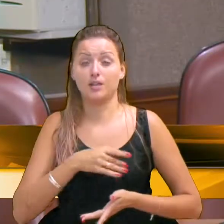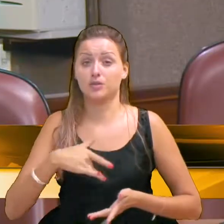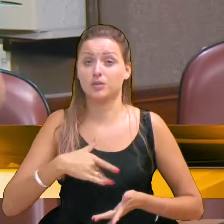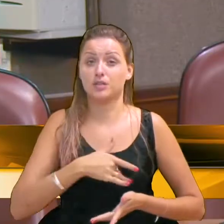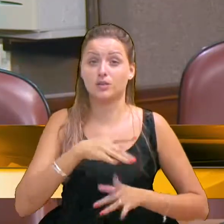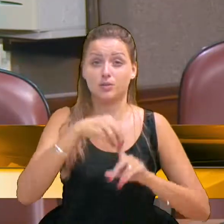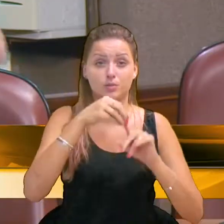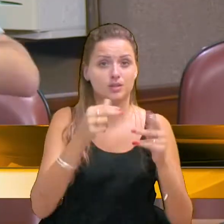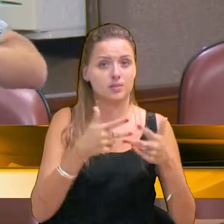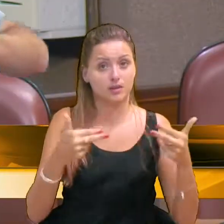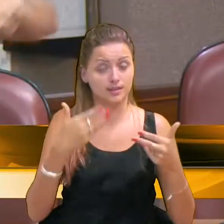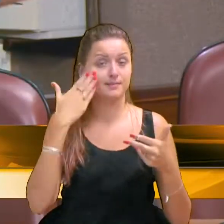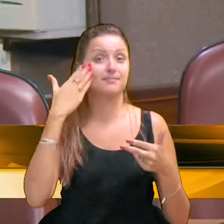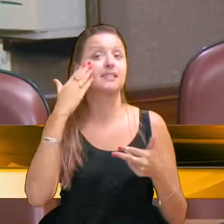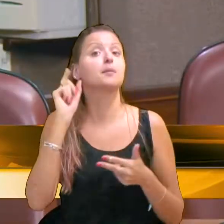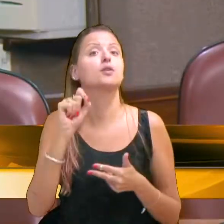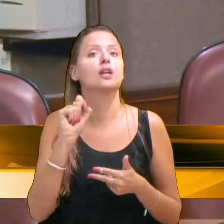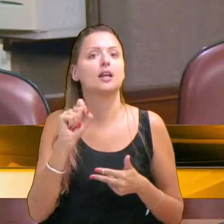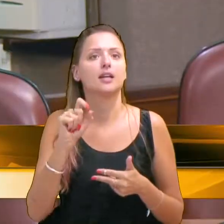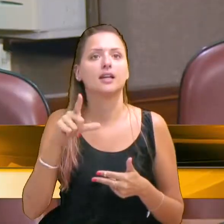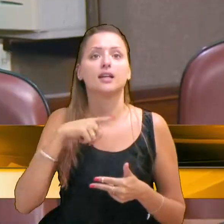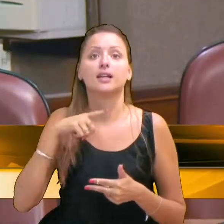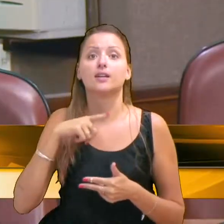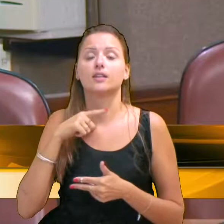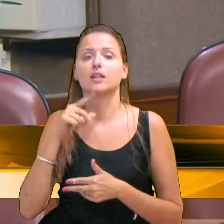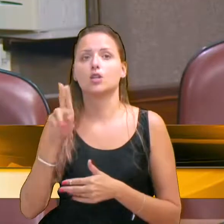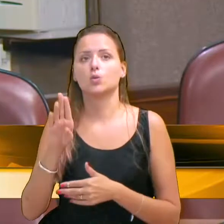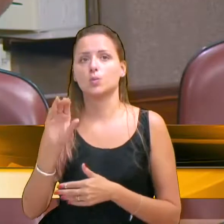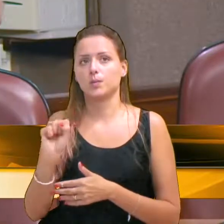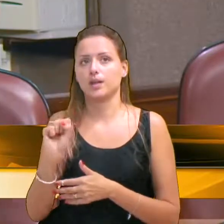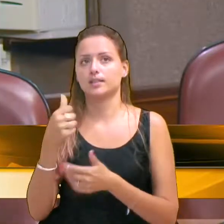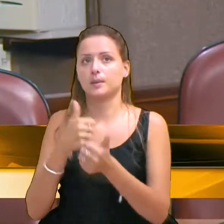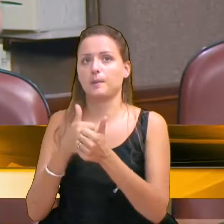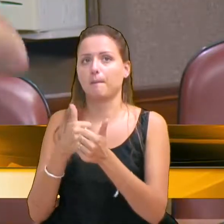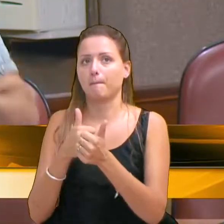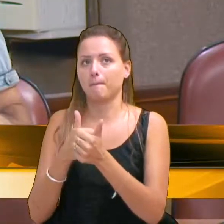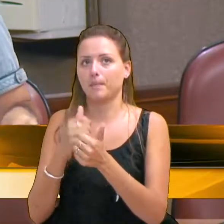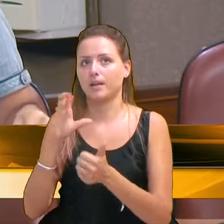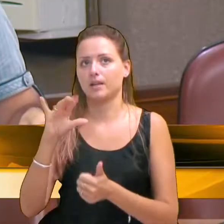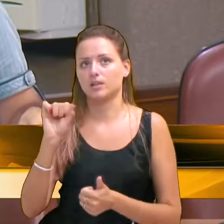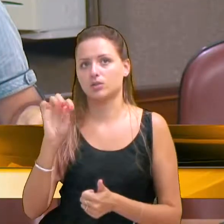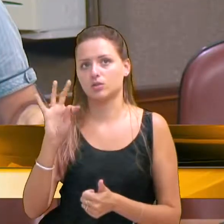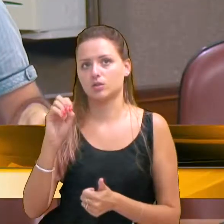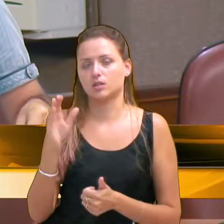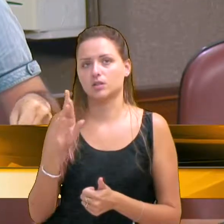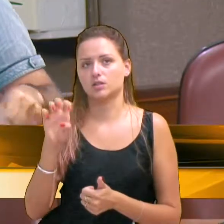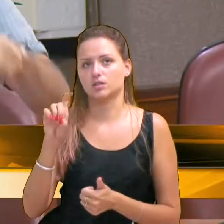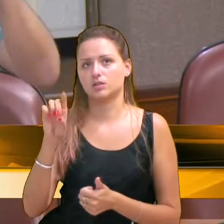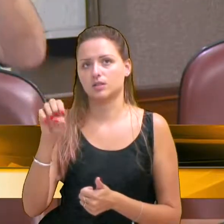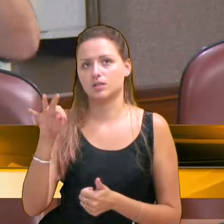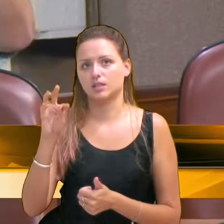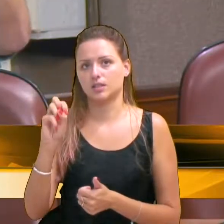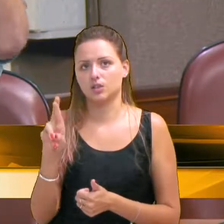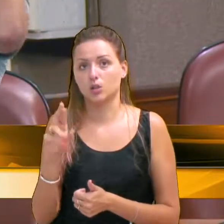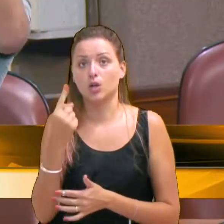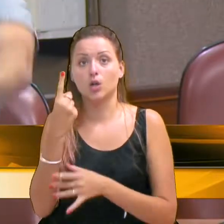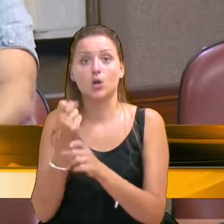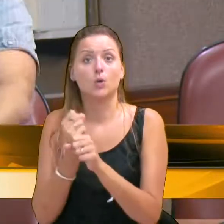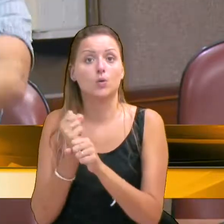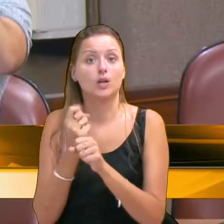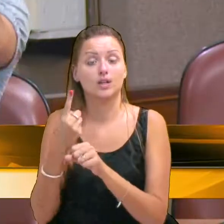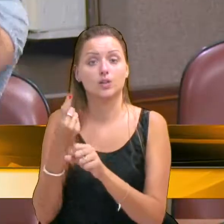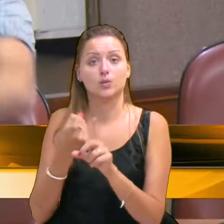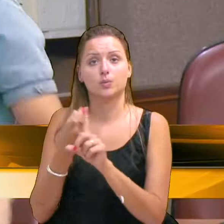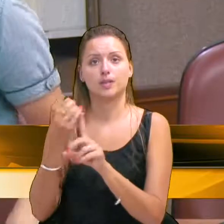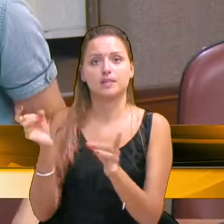ser prioridade. Sabe de uma coisa? Eu tenho uma UBS no meu bairro, na nossa região, a UBS do bairro Cristo Redentor. Há 1 ano e 1 mês